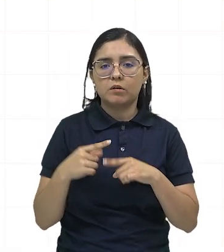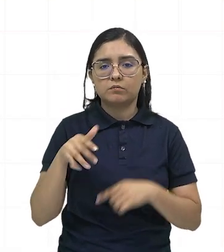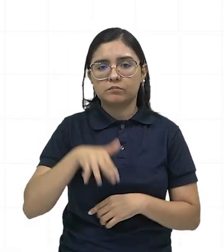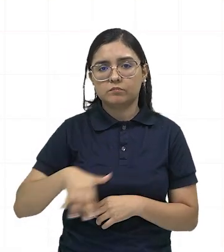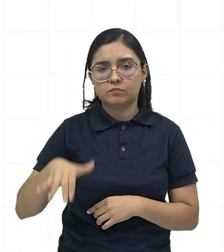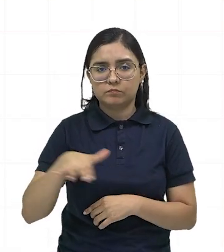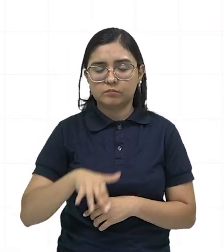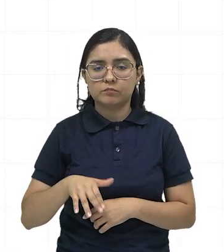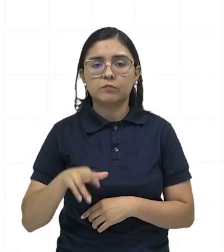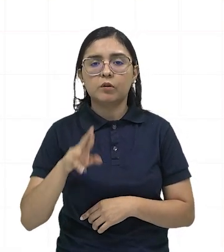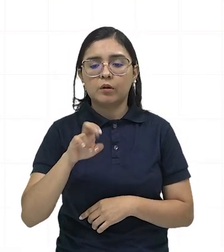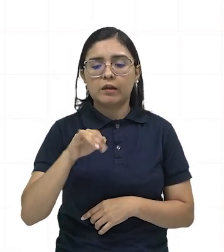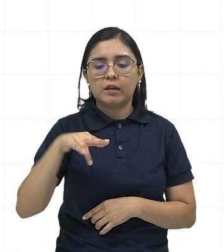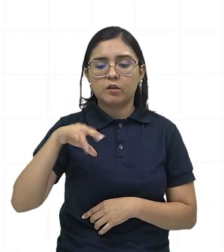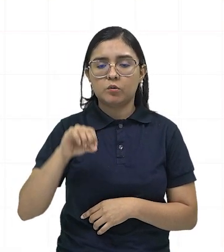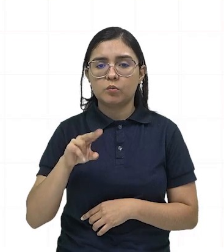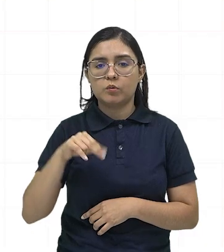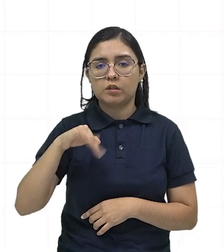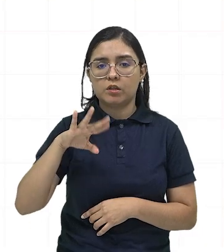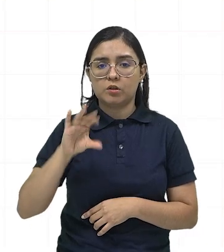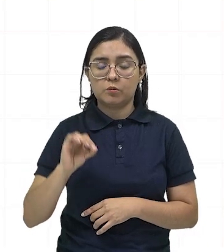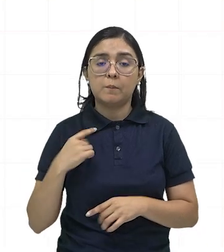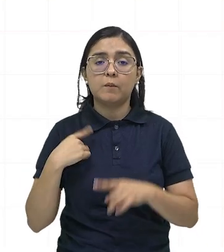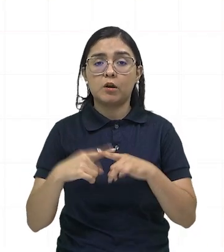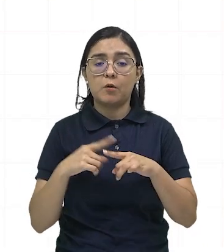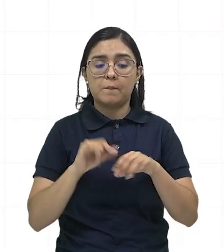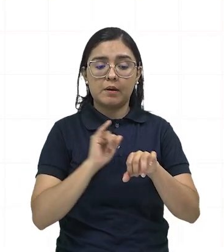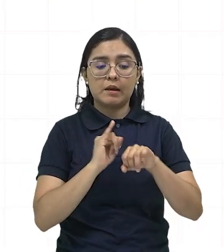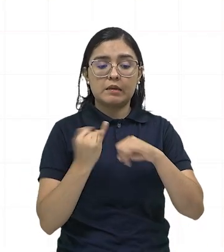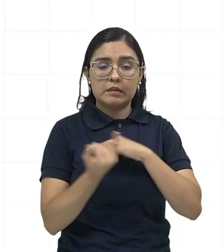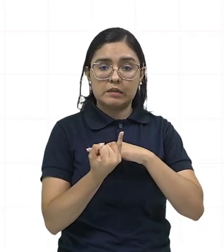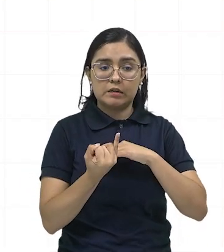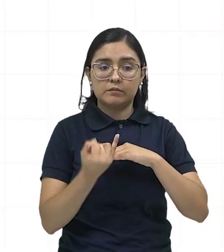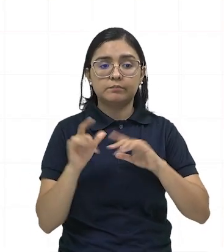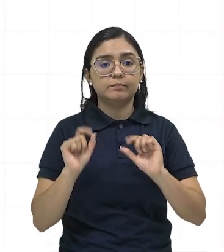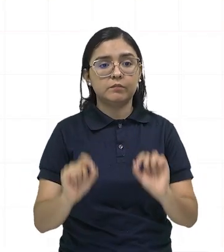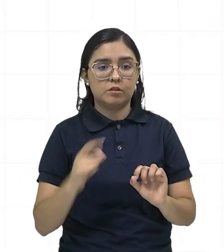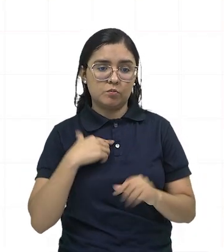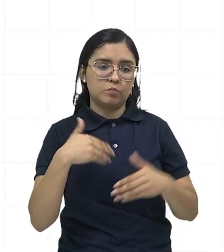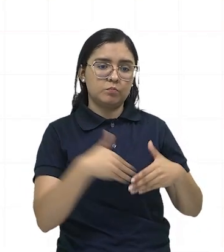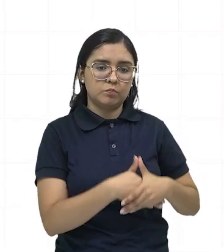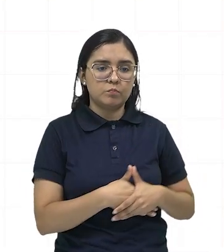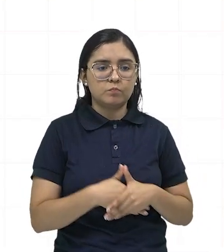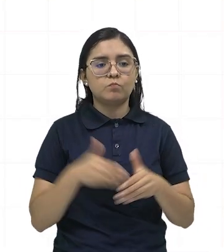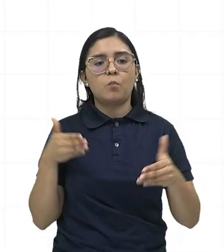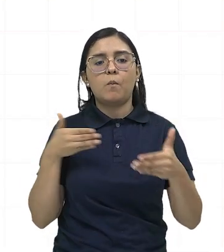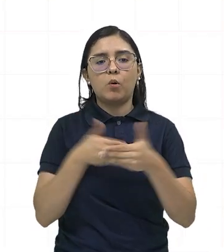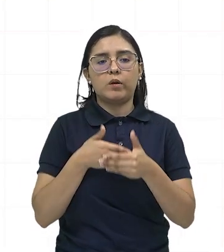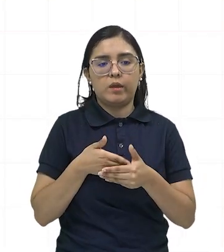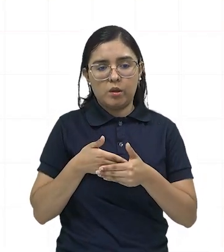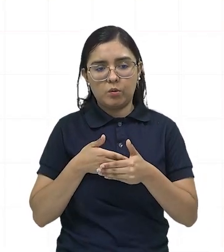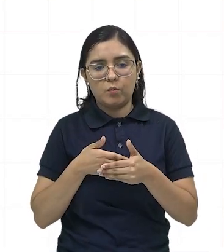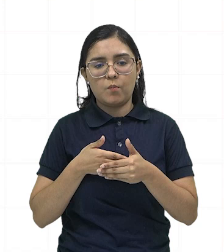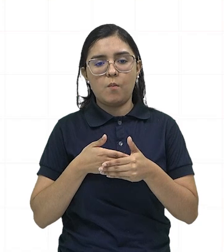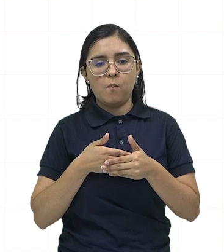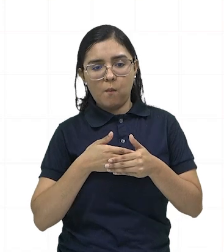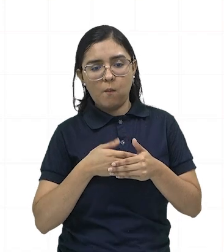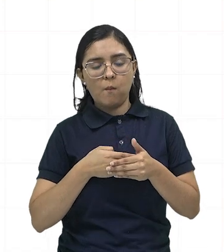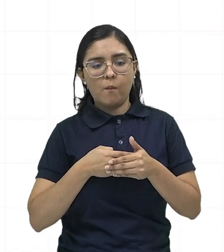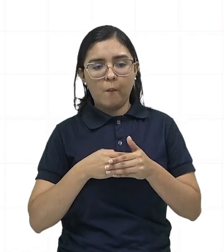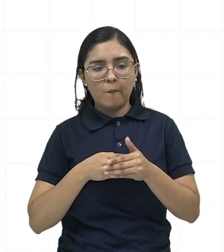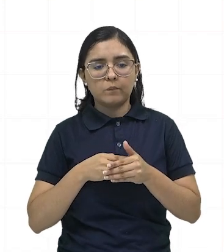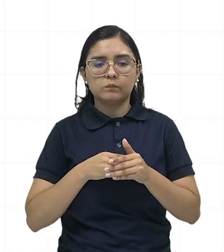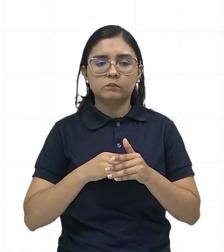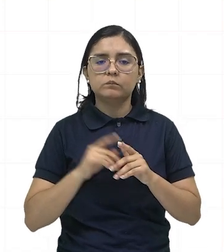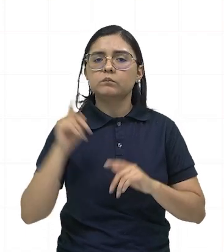Reino Unido, que é uma ilha, Napoleão Bonaparte resolve lançar aí o bloqueio continental, que consiste em